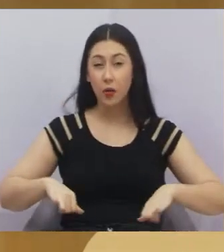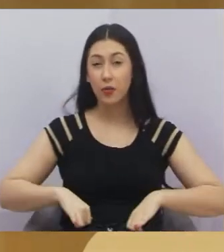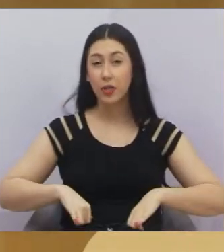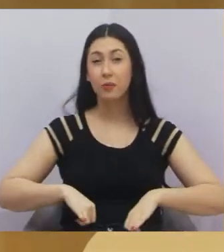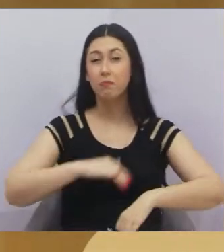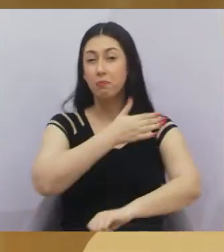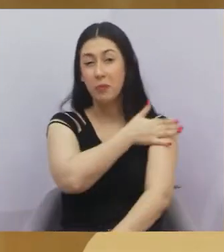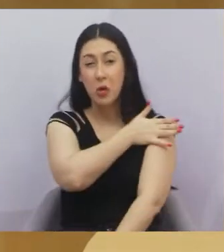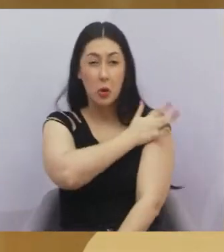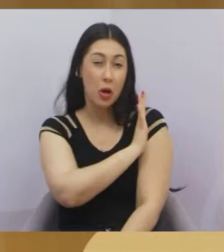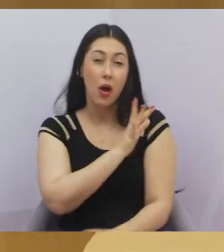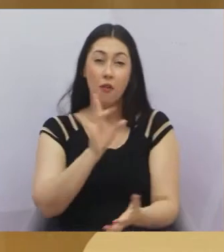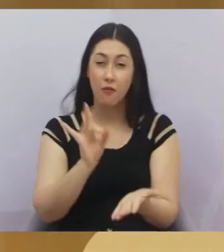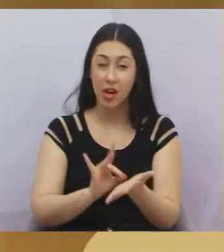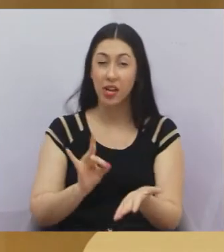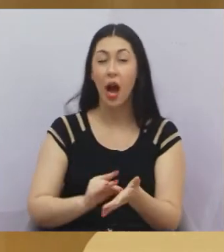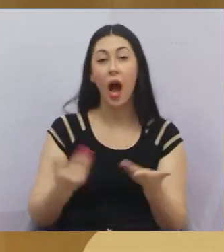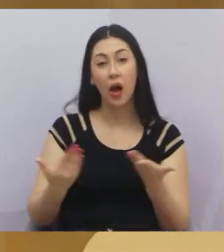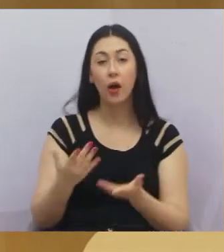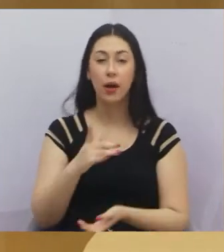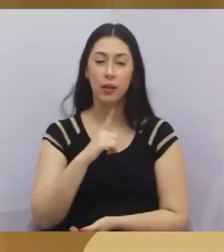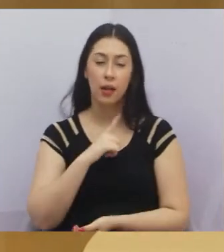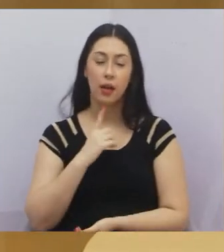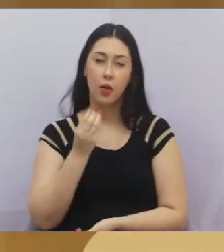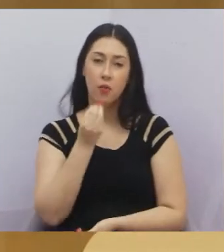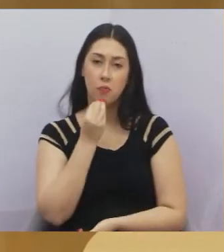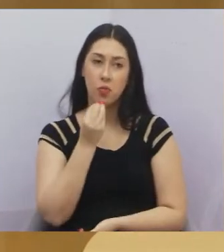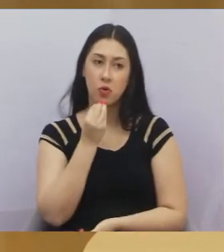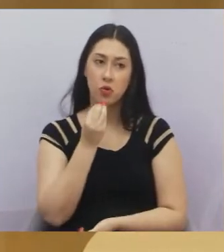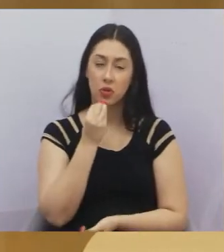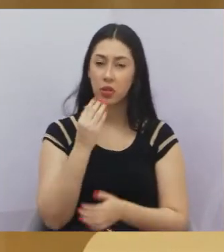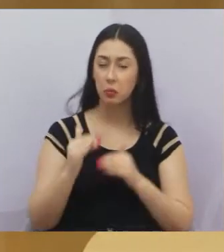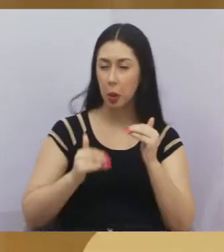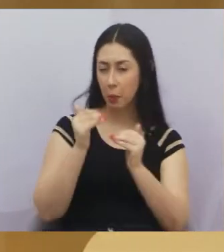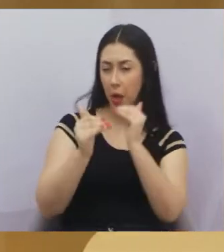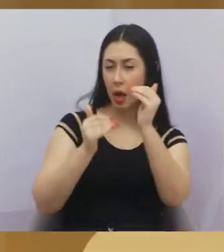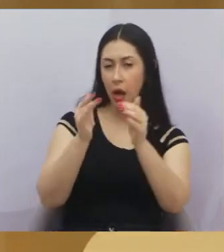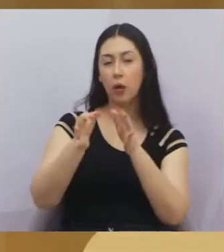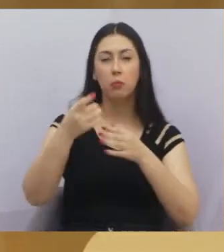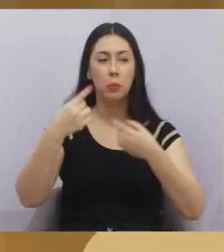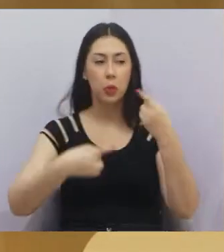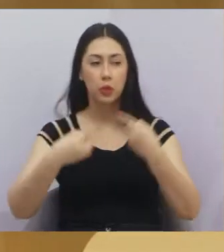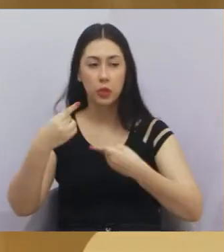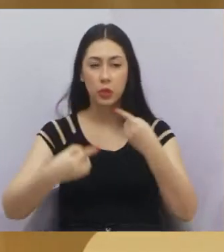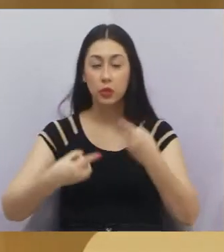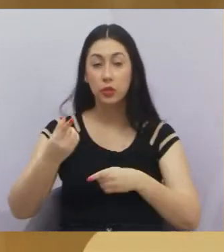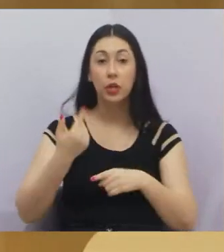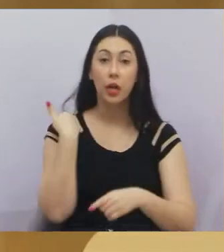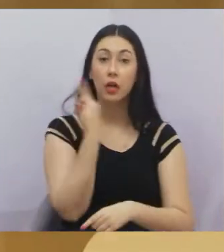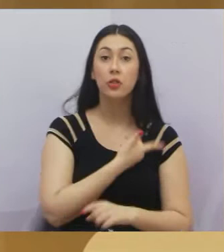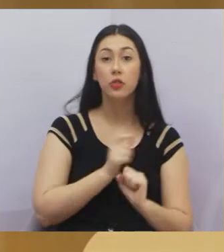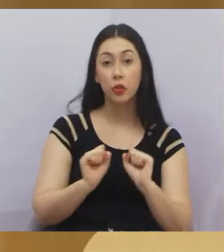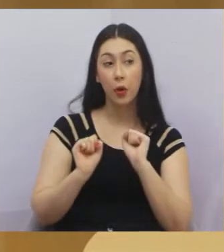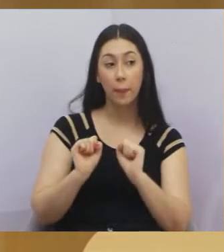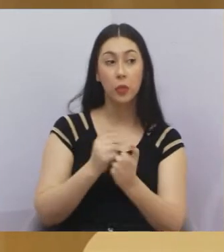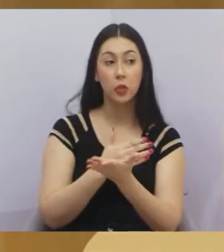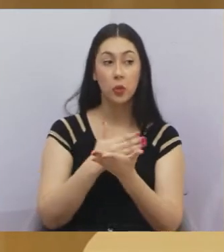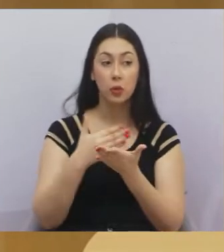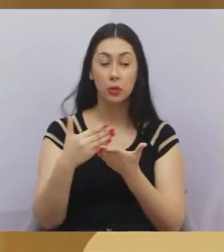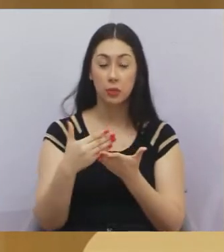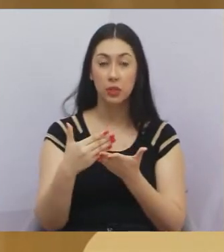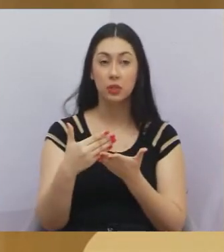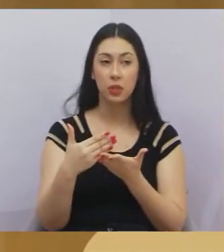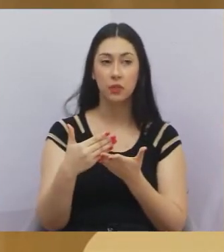diferenças na pele, tenha a oportunidade de elaborar aí, Dude, políticas públicas para que a gente possa